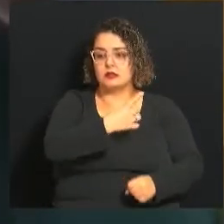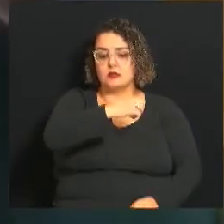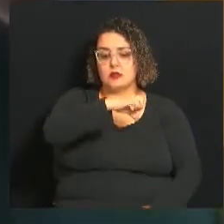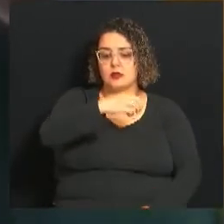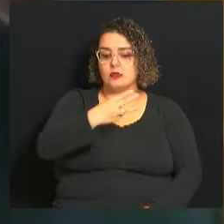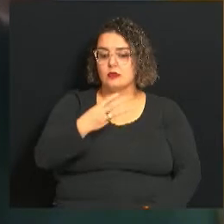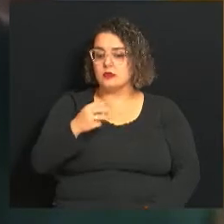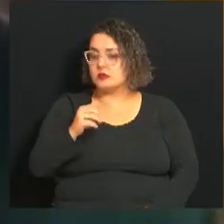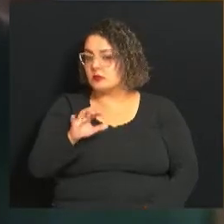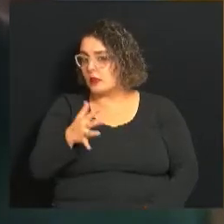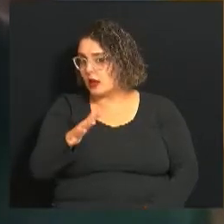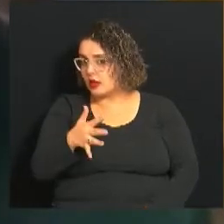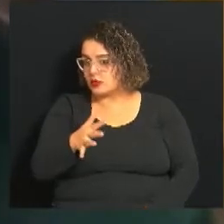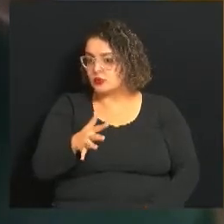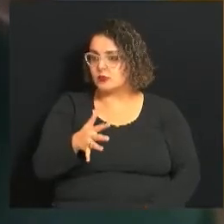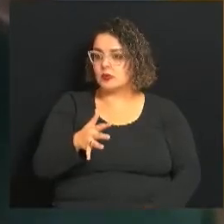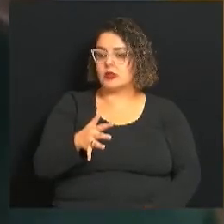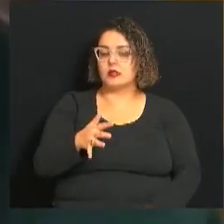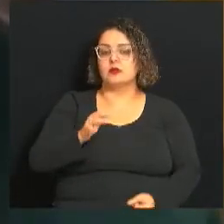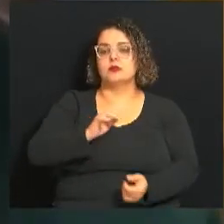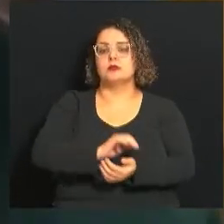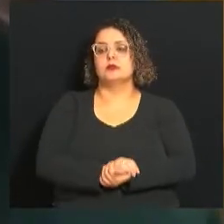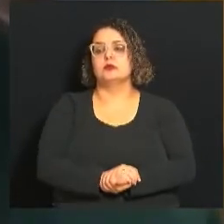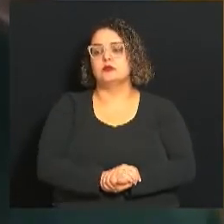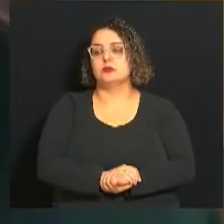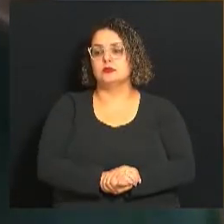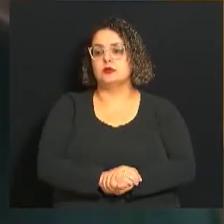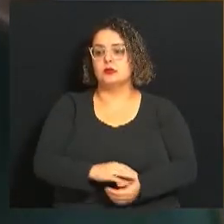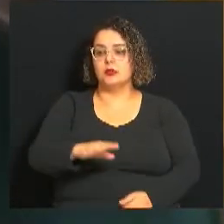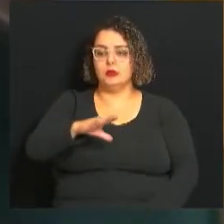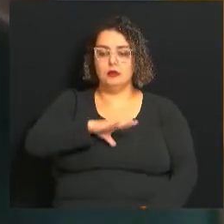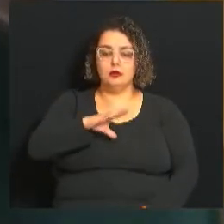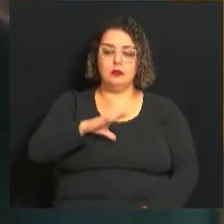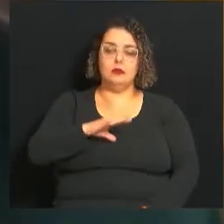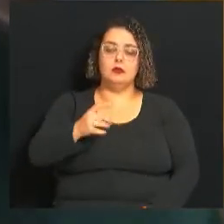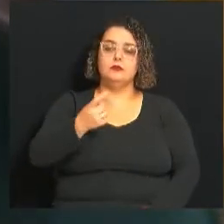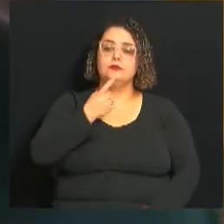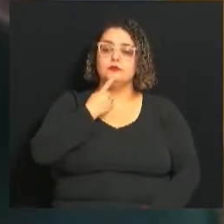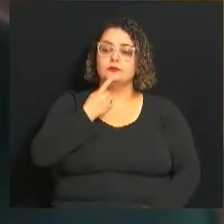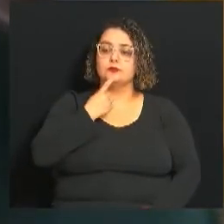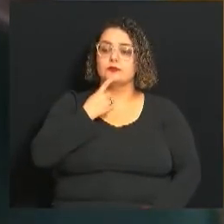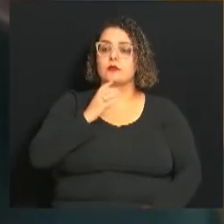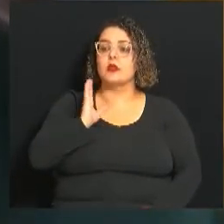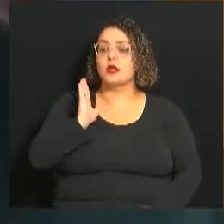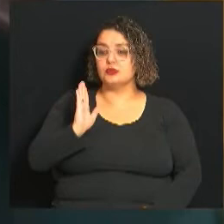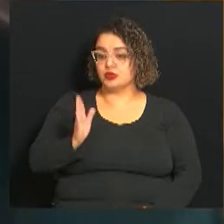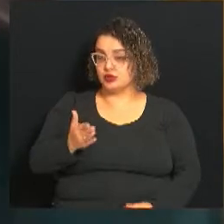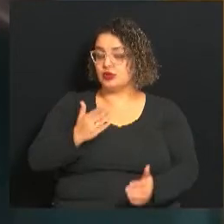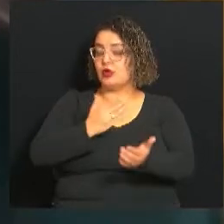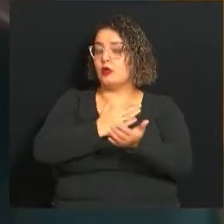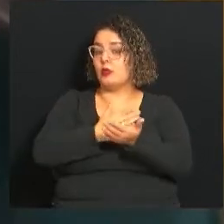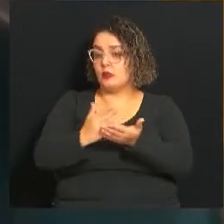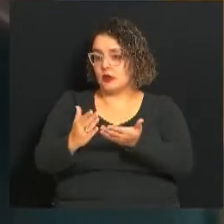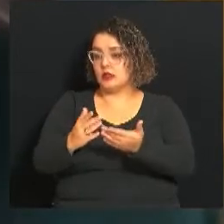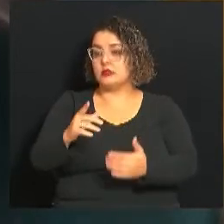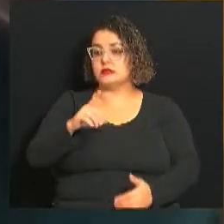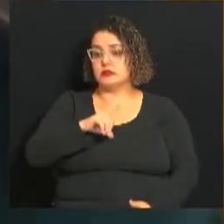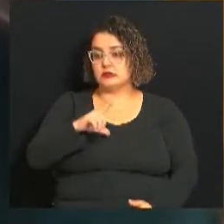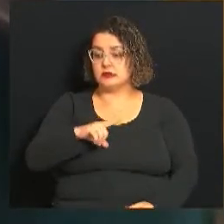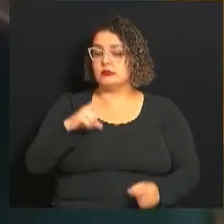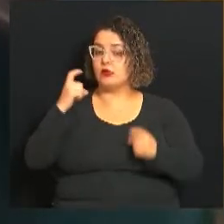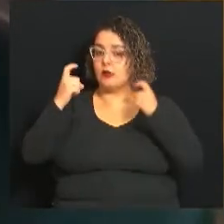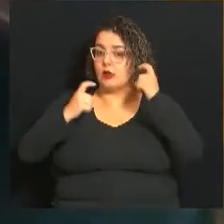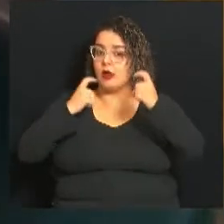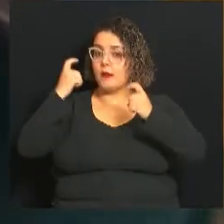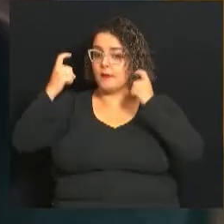1930 aproximadamente, a cidade de Campinas já começa a ter uma